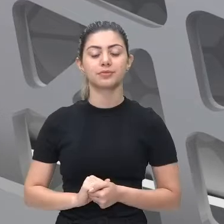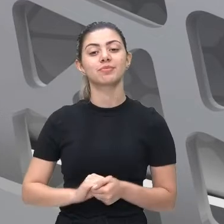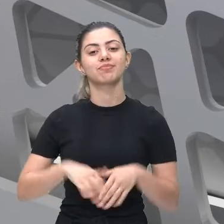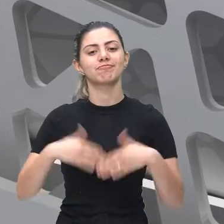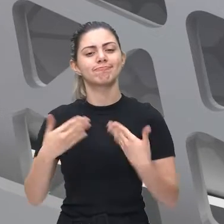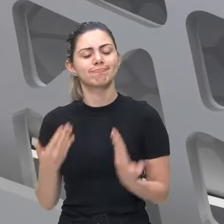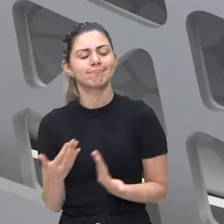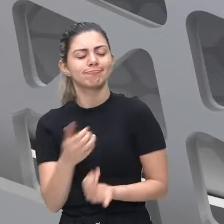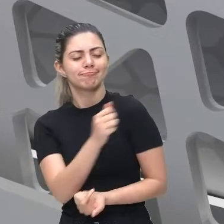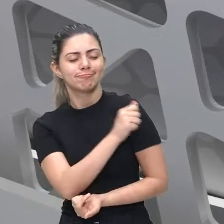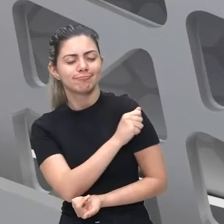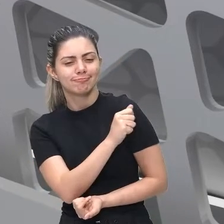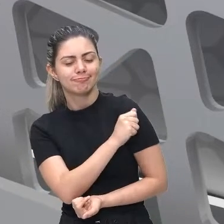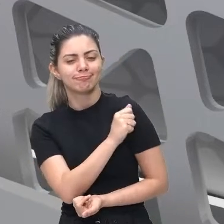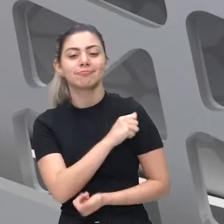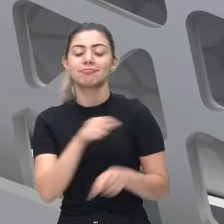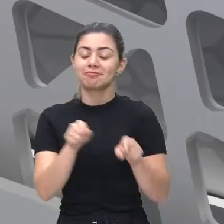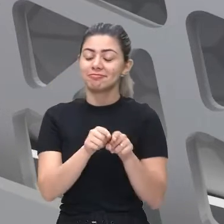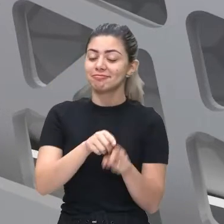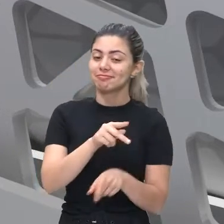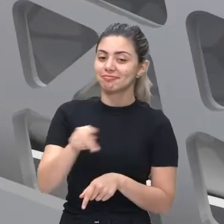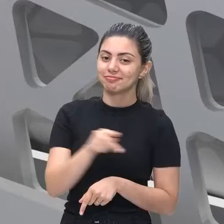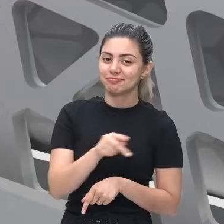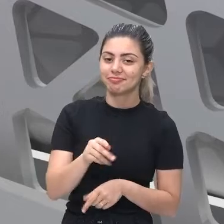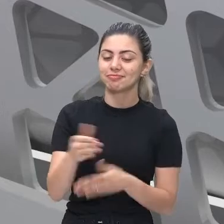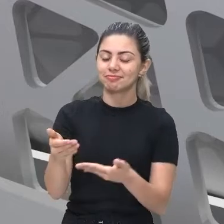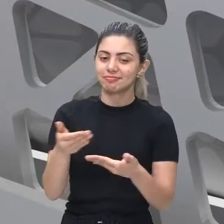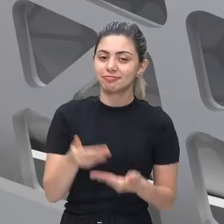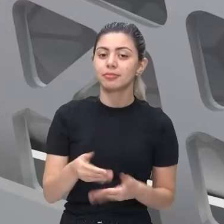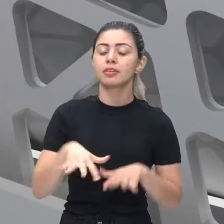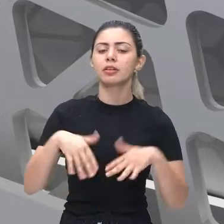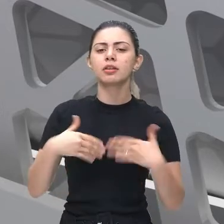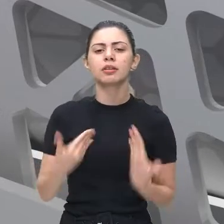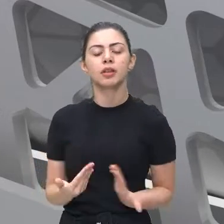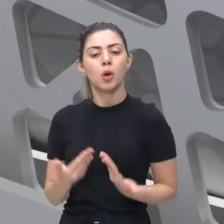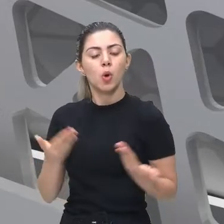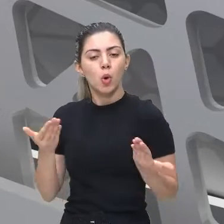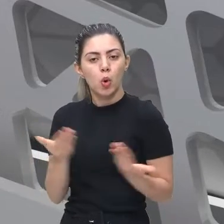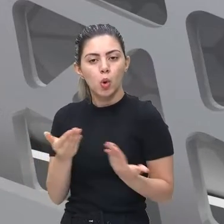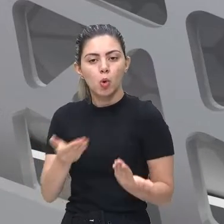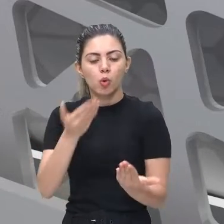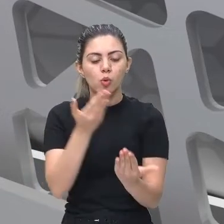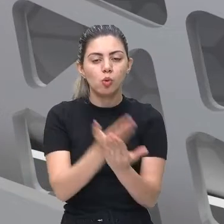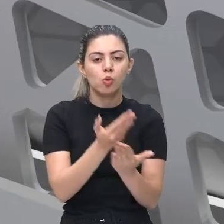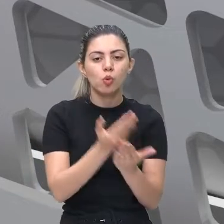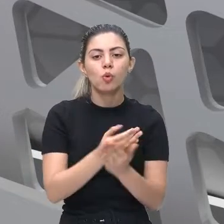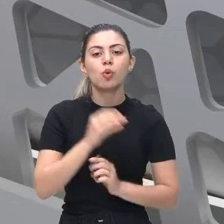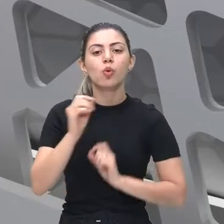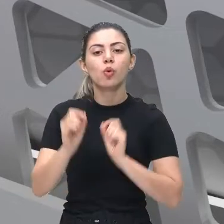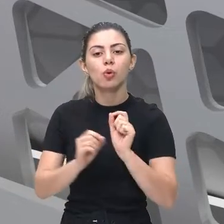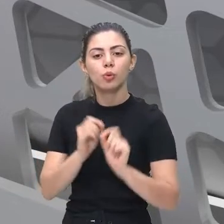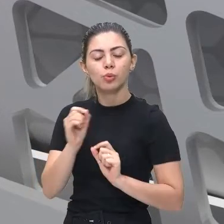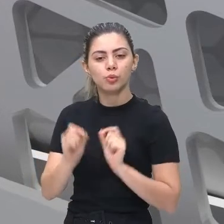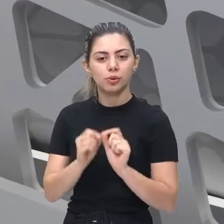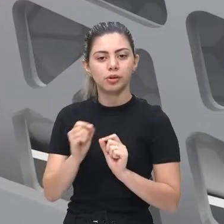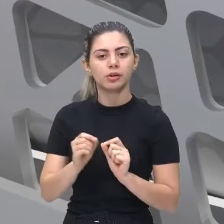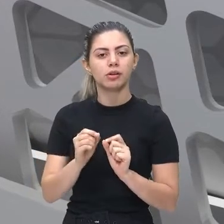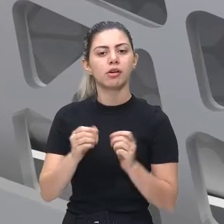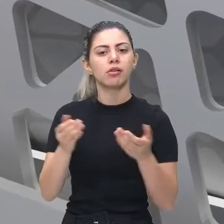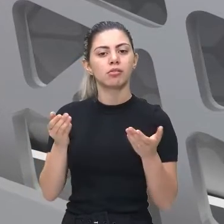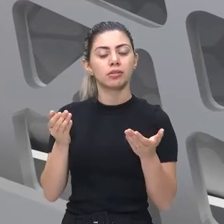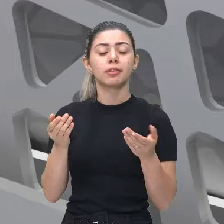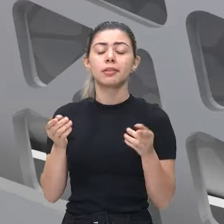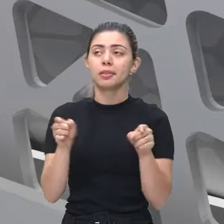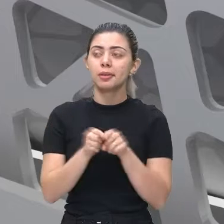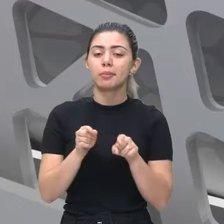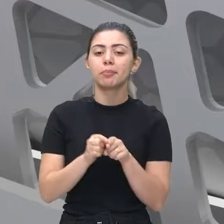Olá, meus queridos alunos e professores. Nós temos então, nesse encontro, e vamos falar